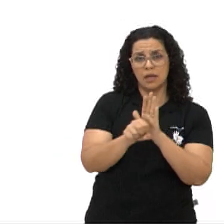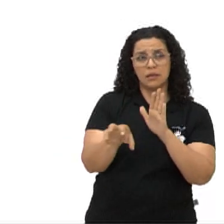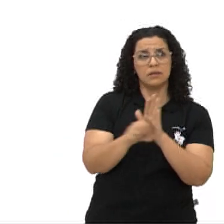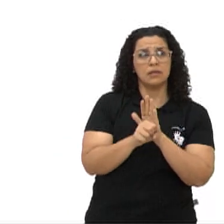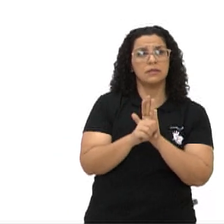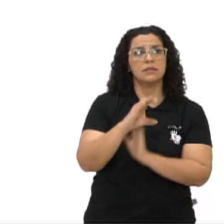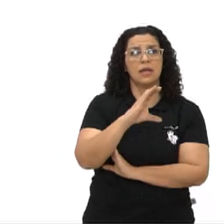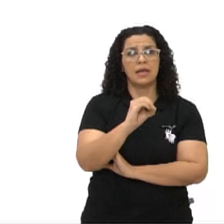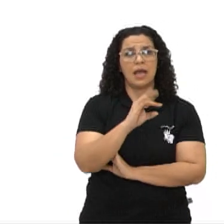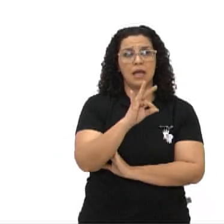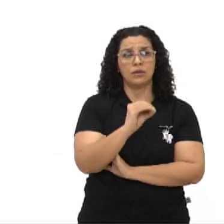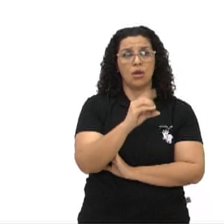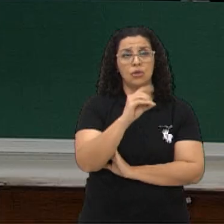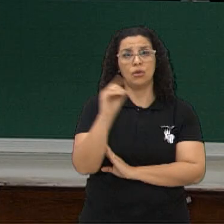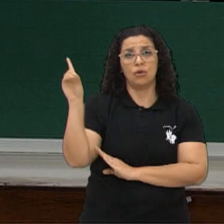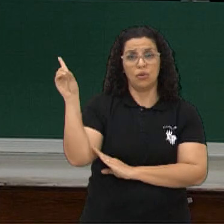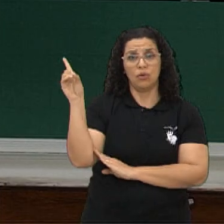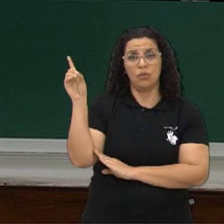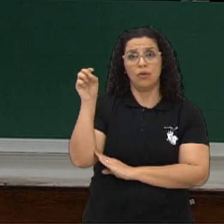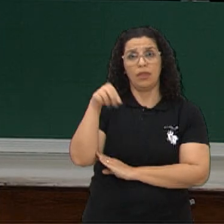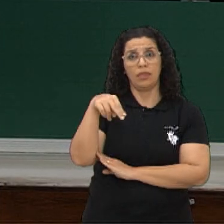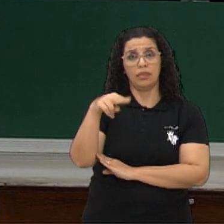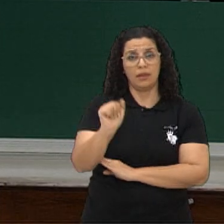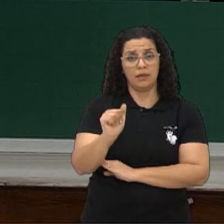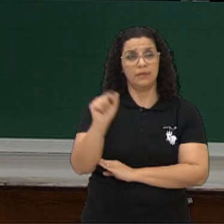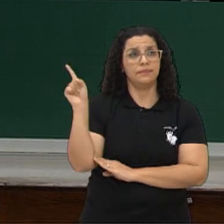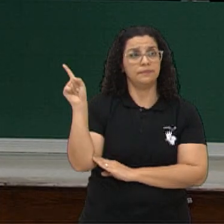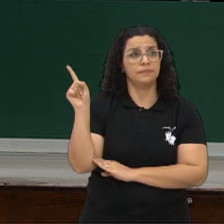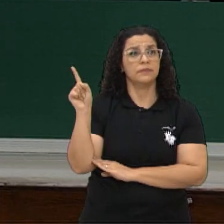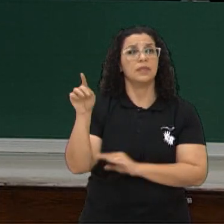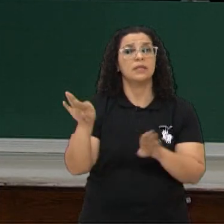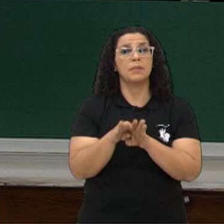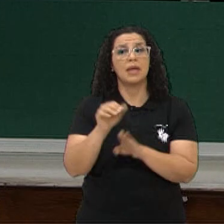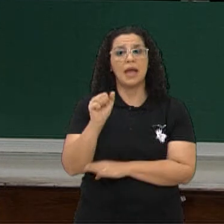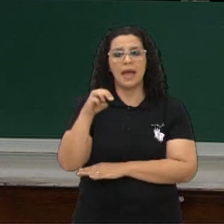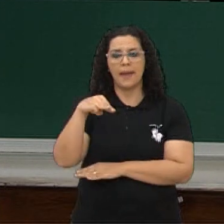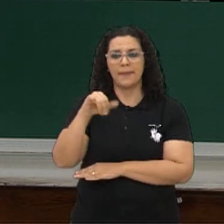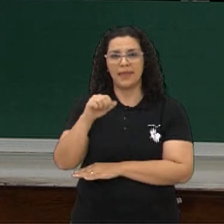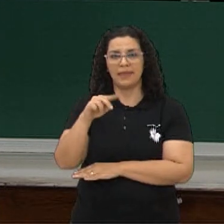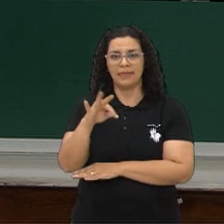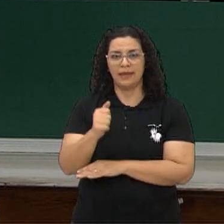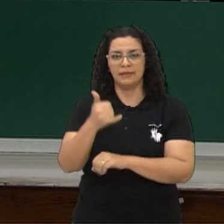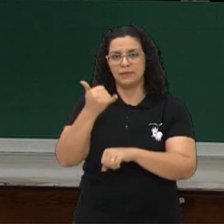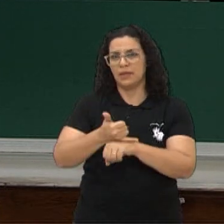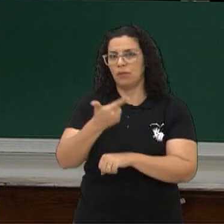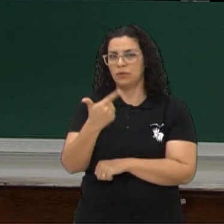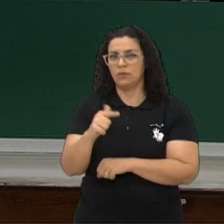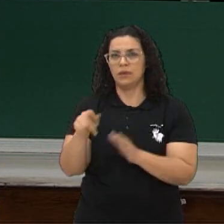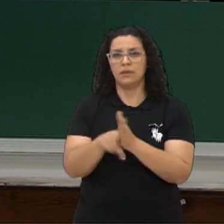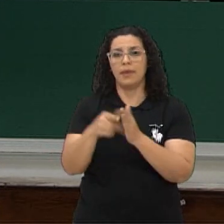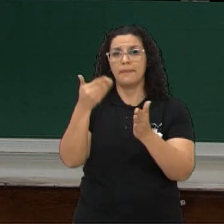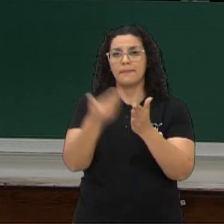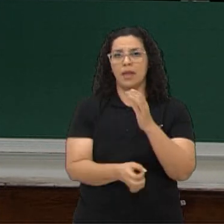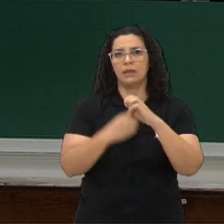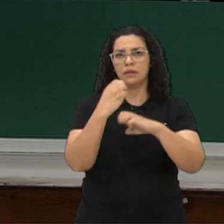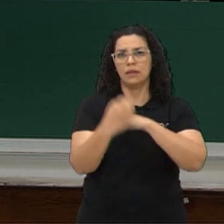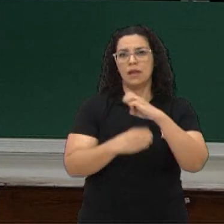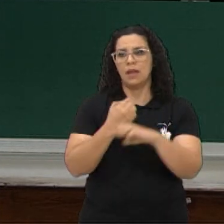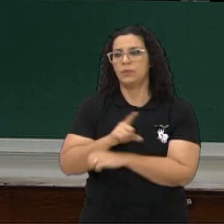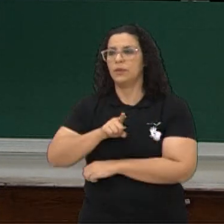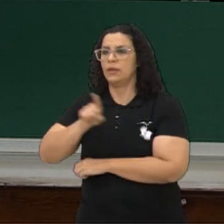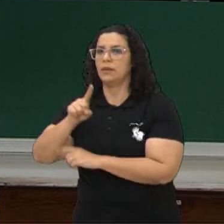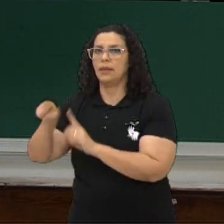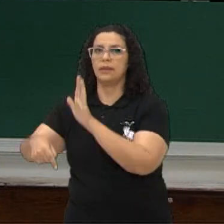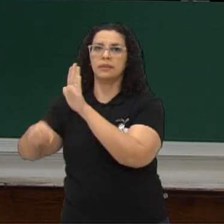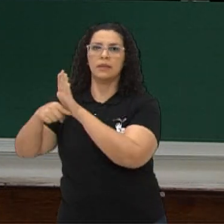redução. No caso do nosso exemplo lá, o sódio, o cátodo. E os ametais que são negativos perdem elétrons e sofrem